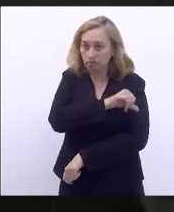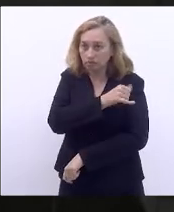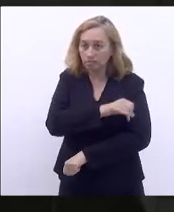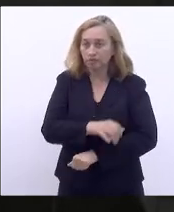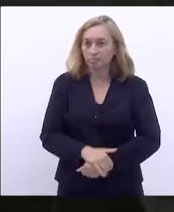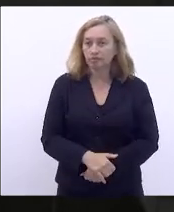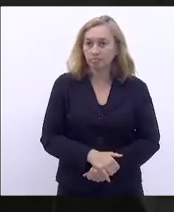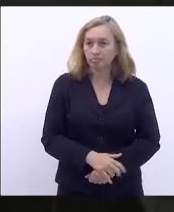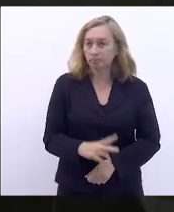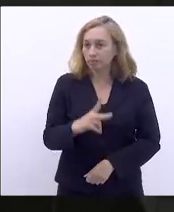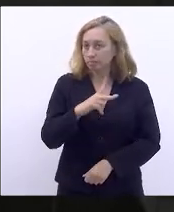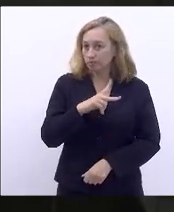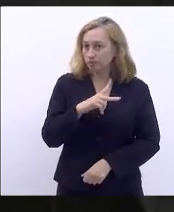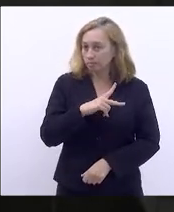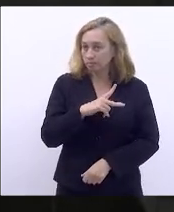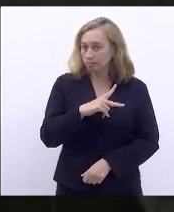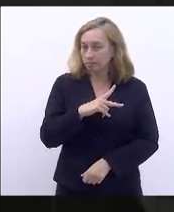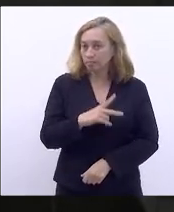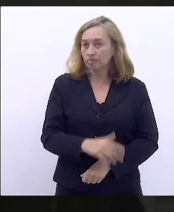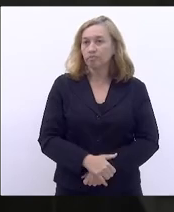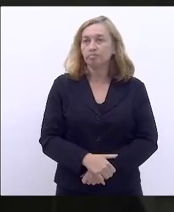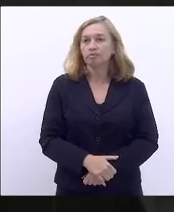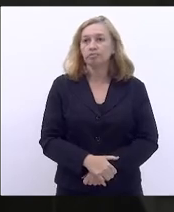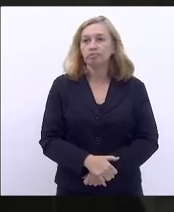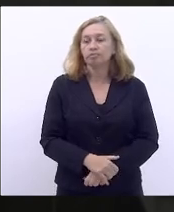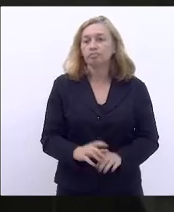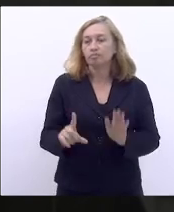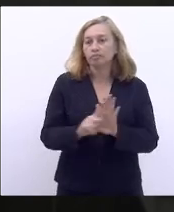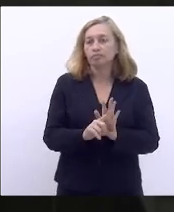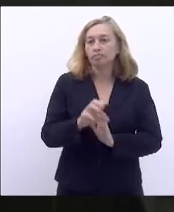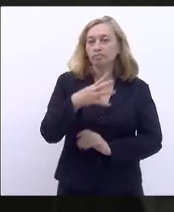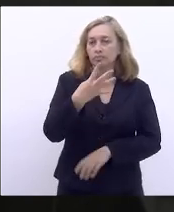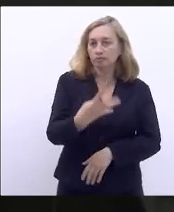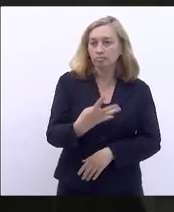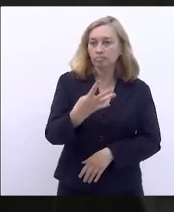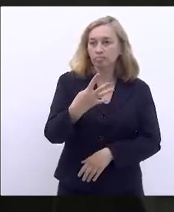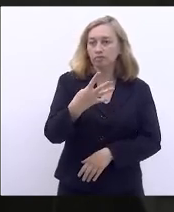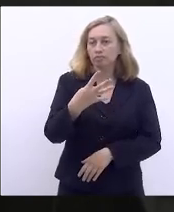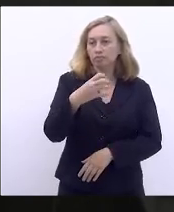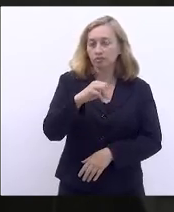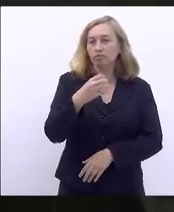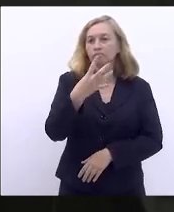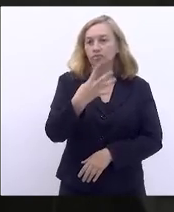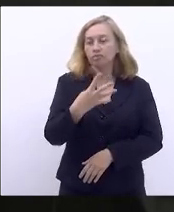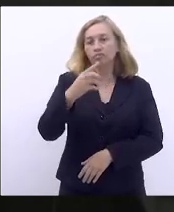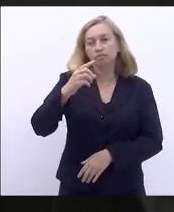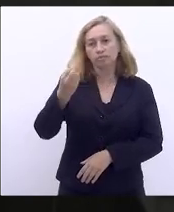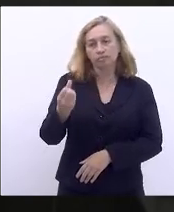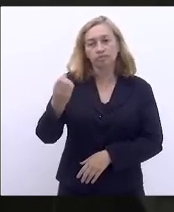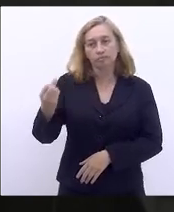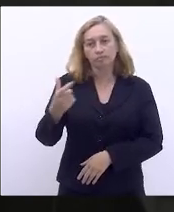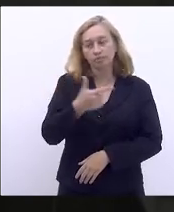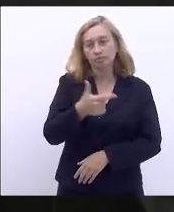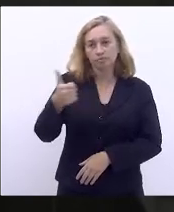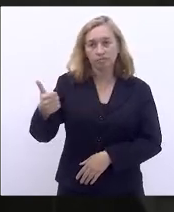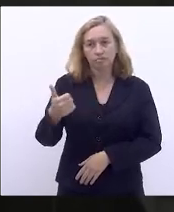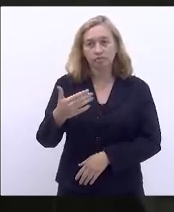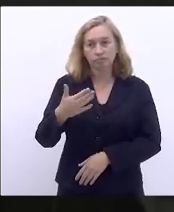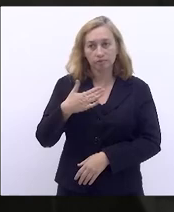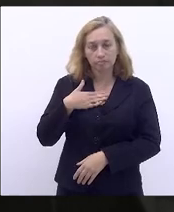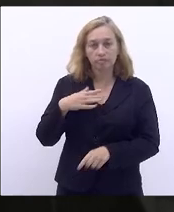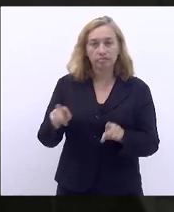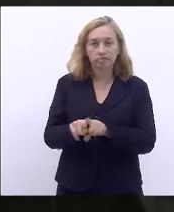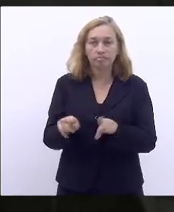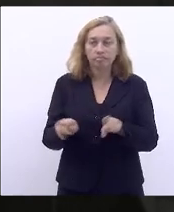Janeiro, particularmente através da Lei 9466 de 2021, também de minha autoria, que